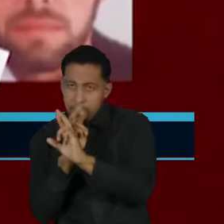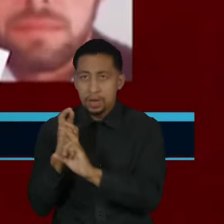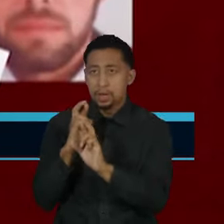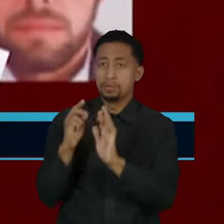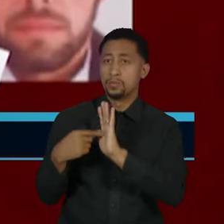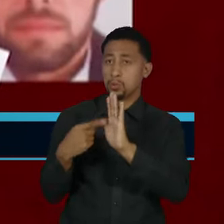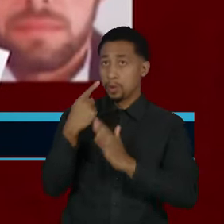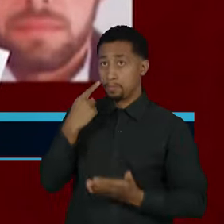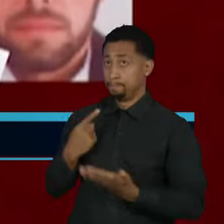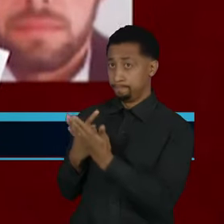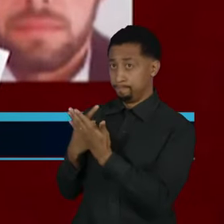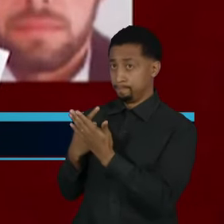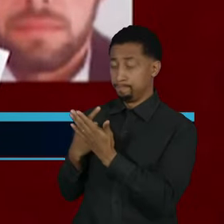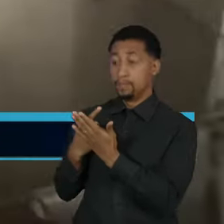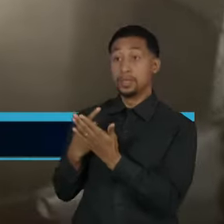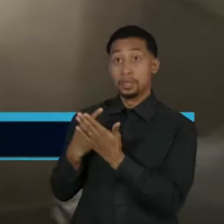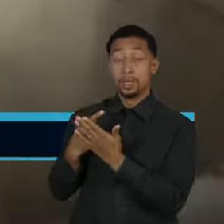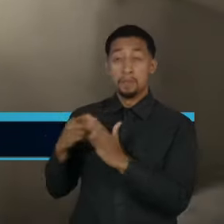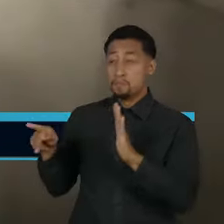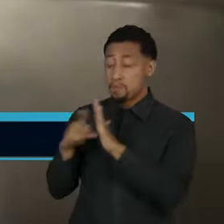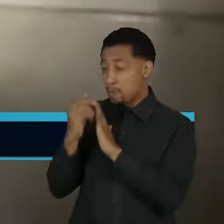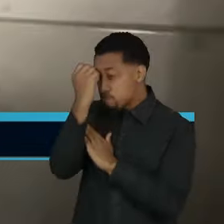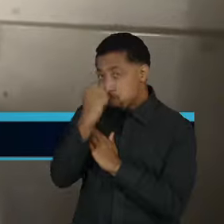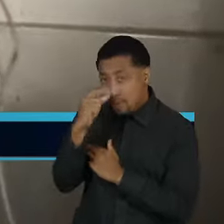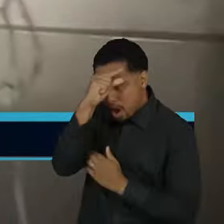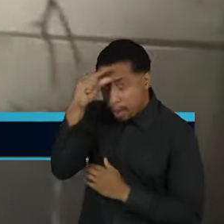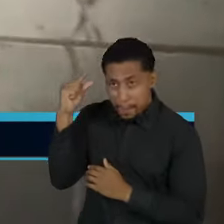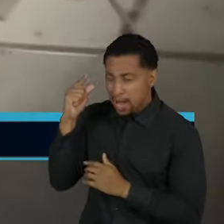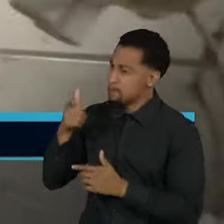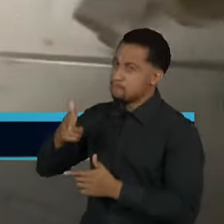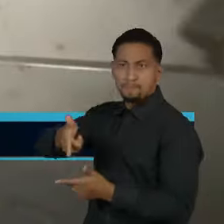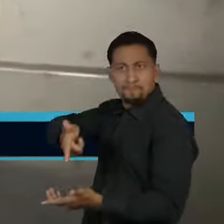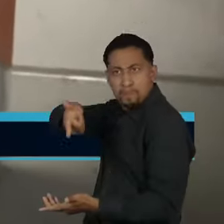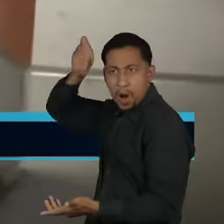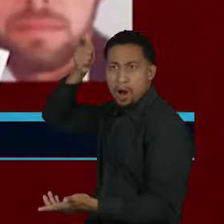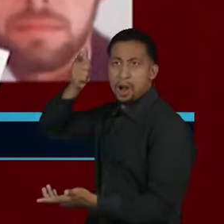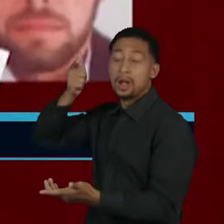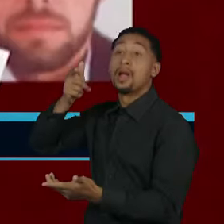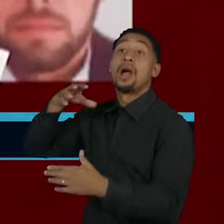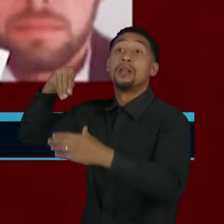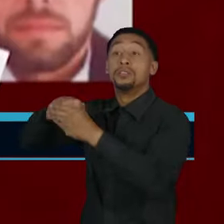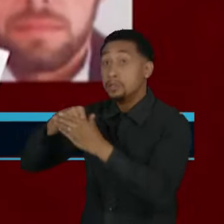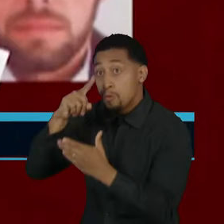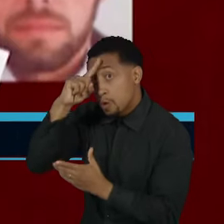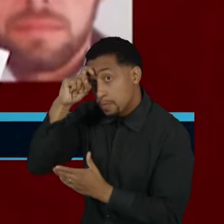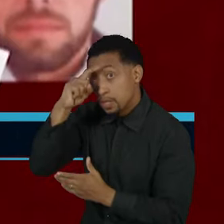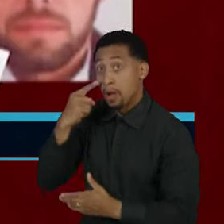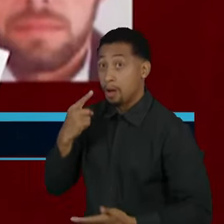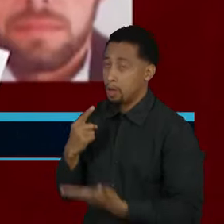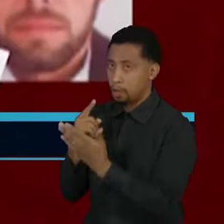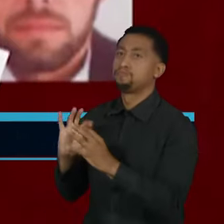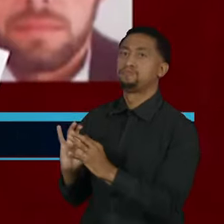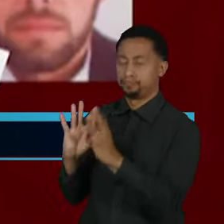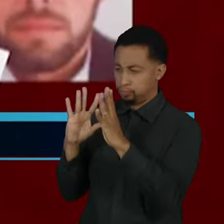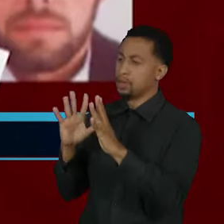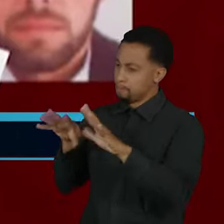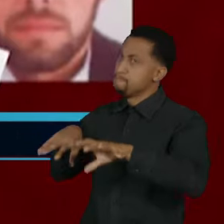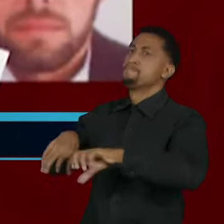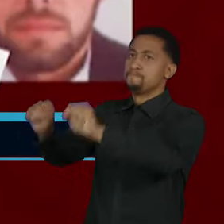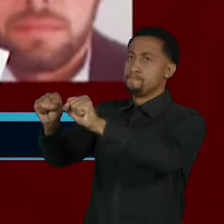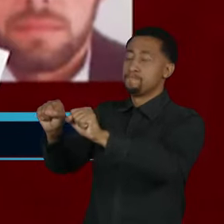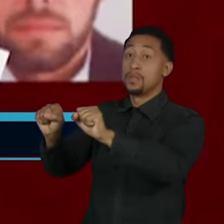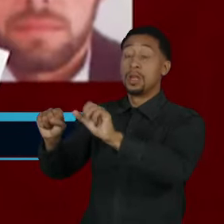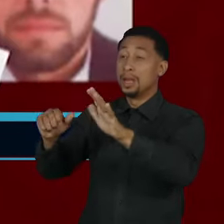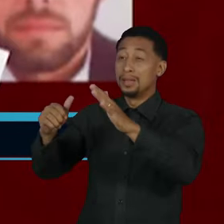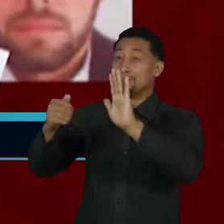assassinato de um alto funcionário do Hamas que foi eliminado em um hospital de Shifa. Abed estava entre os 10 primeiros